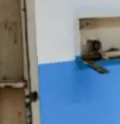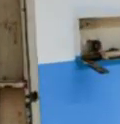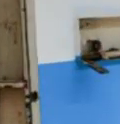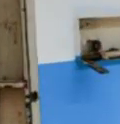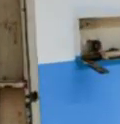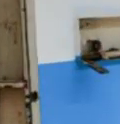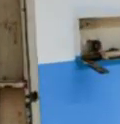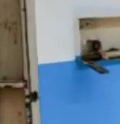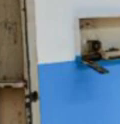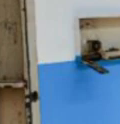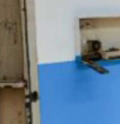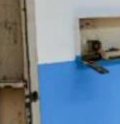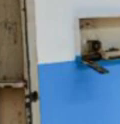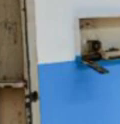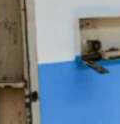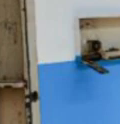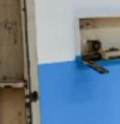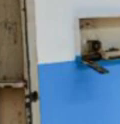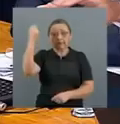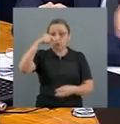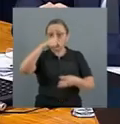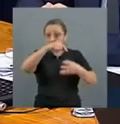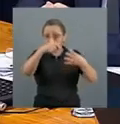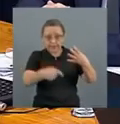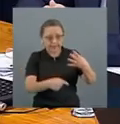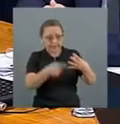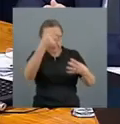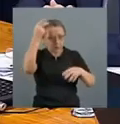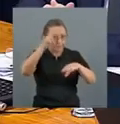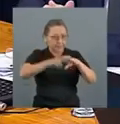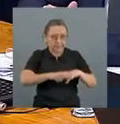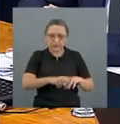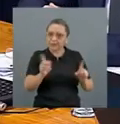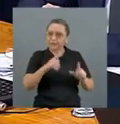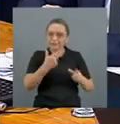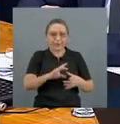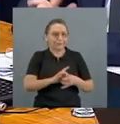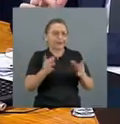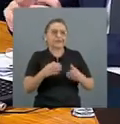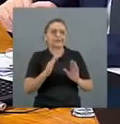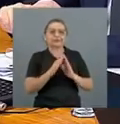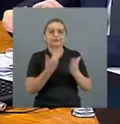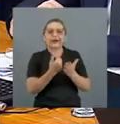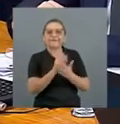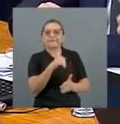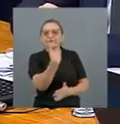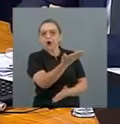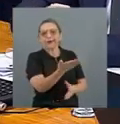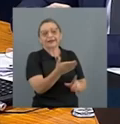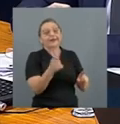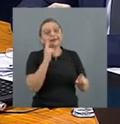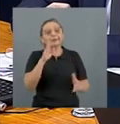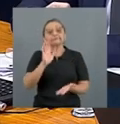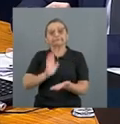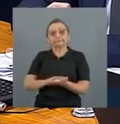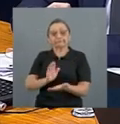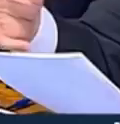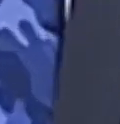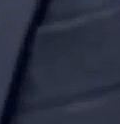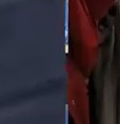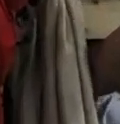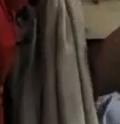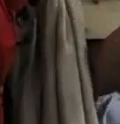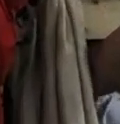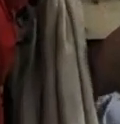requerimento for rejeitado, a proposta segue para análise na Comissão de Constituição e Justiça CCJ. Atualmente,